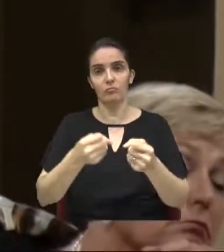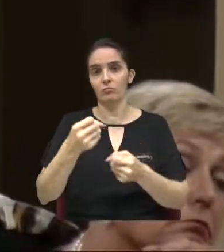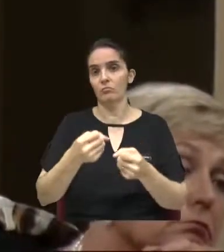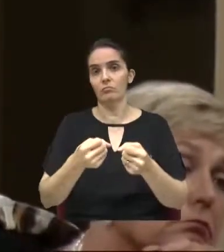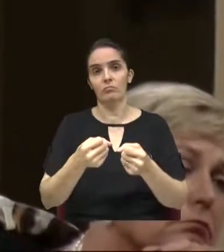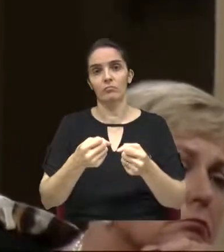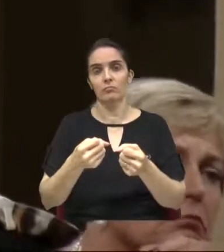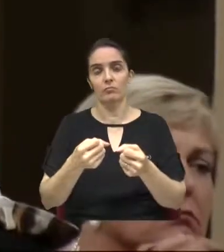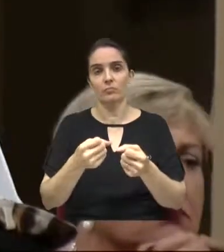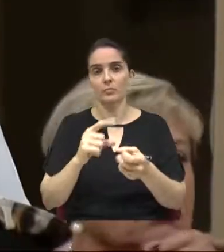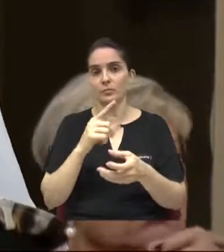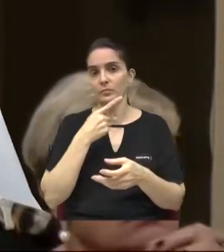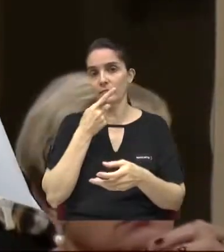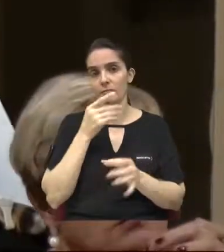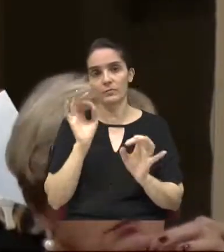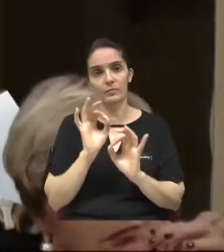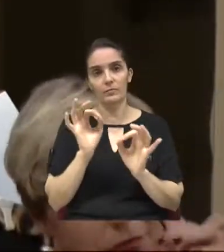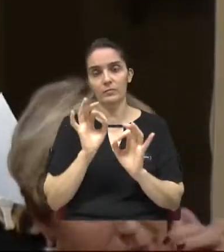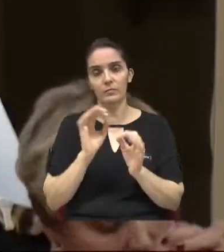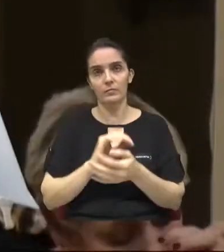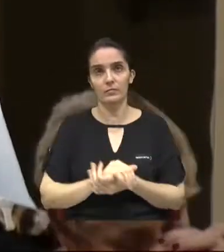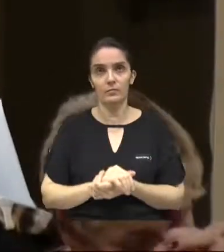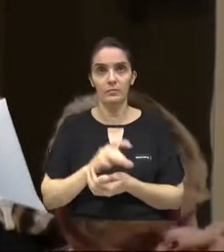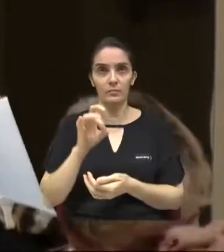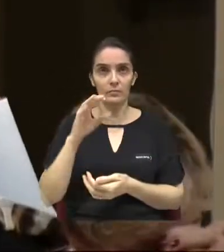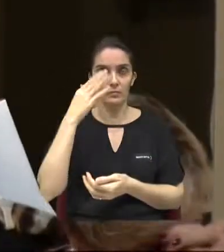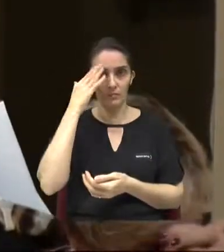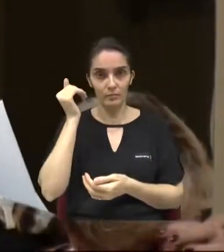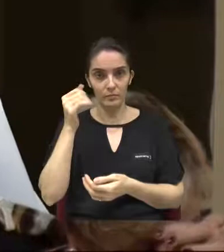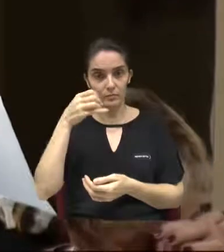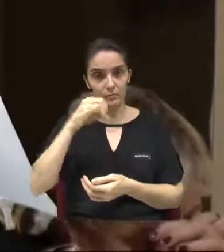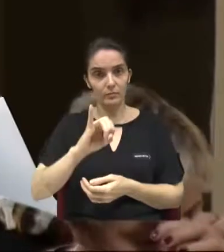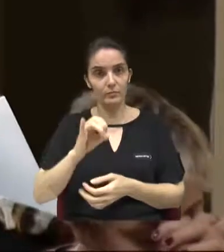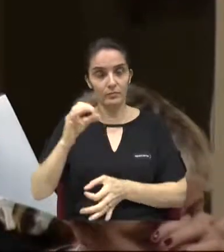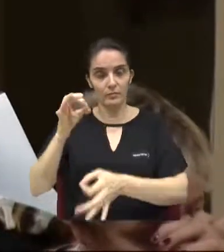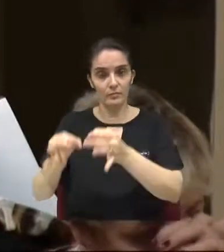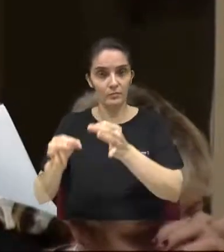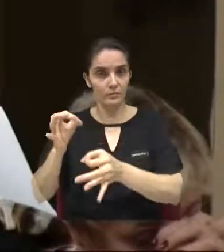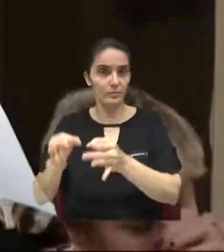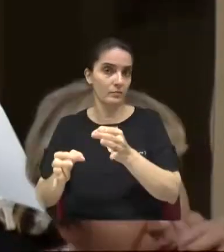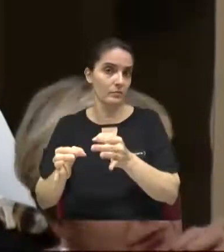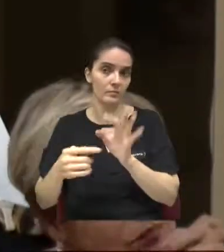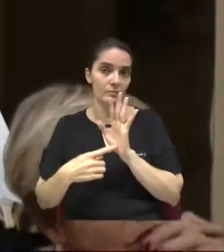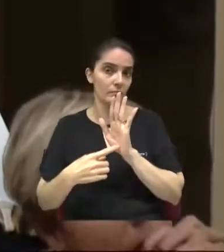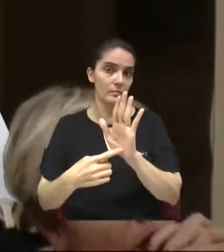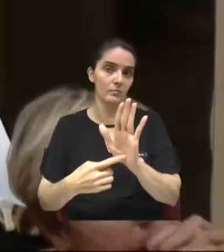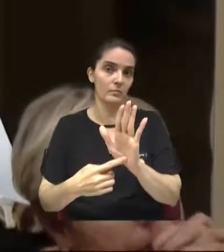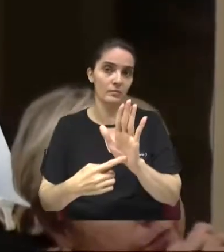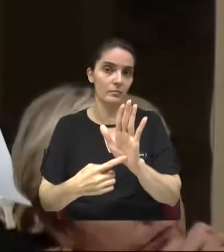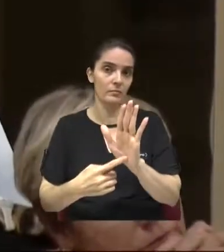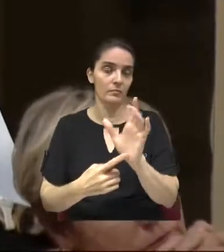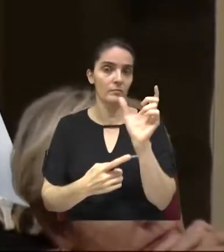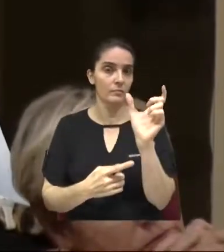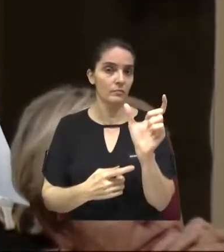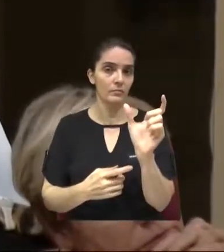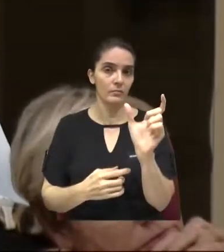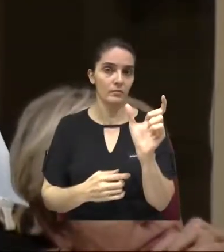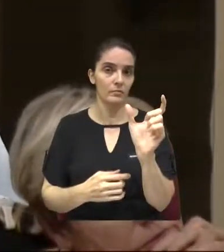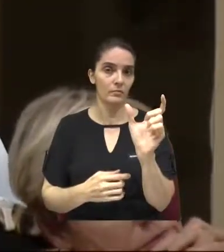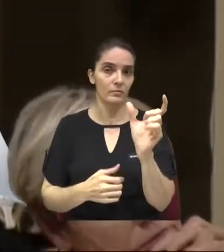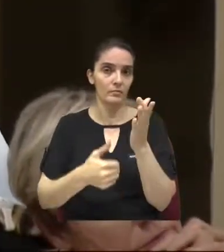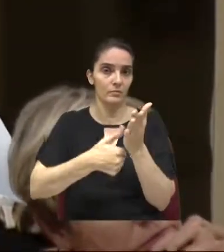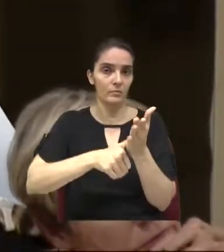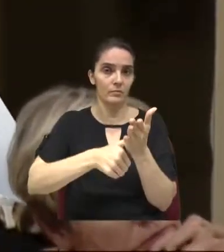documentação. Então nós temos que... Só quero saber se juridicamente ele não apresentou a cédula de identidade e nem